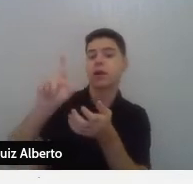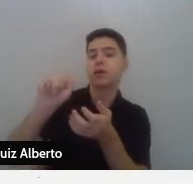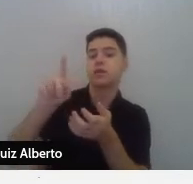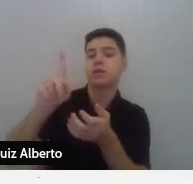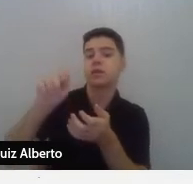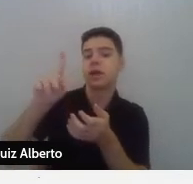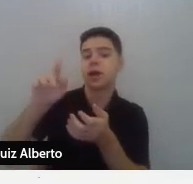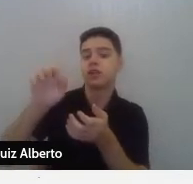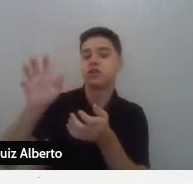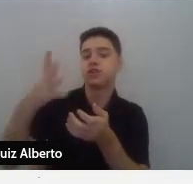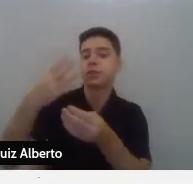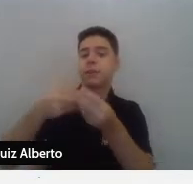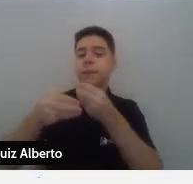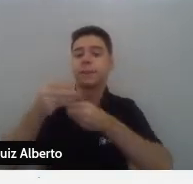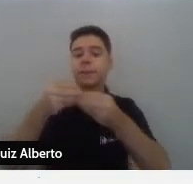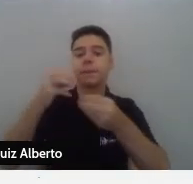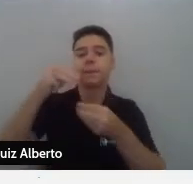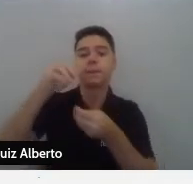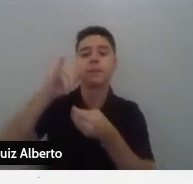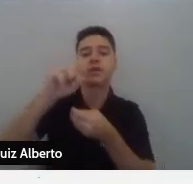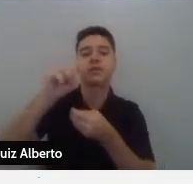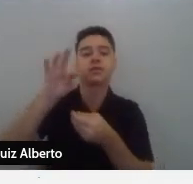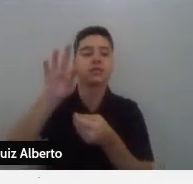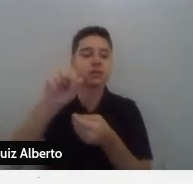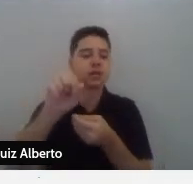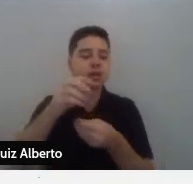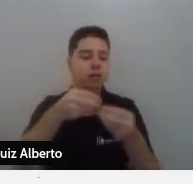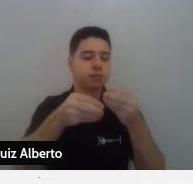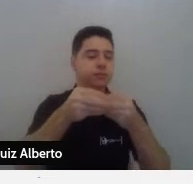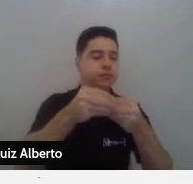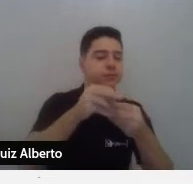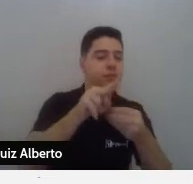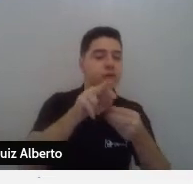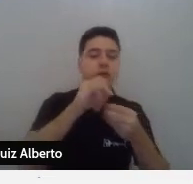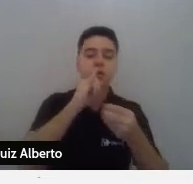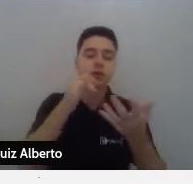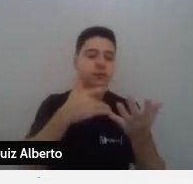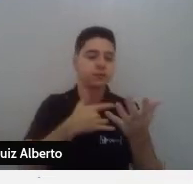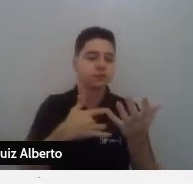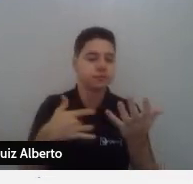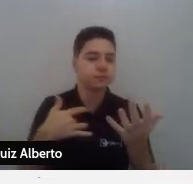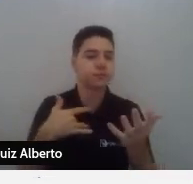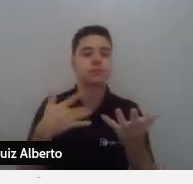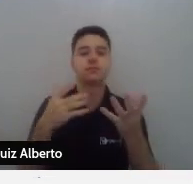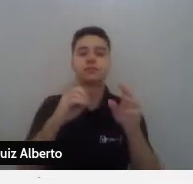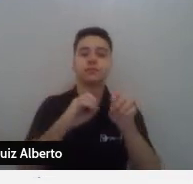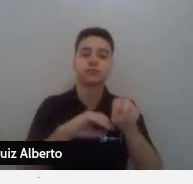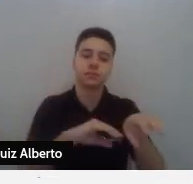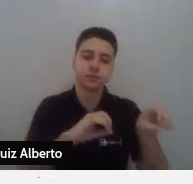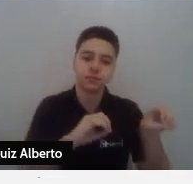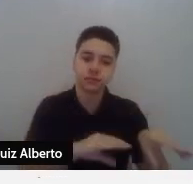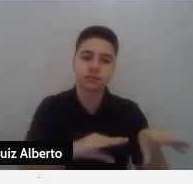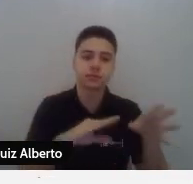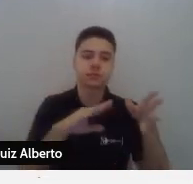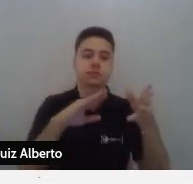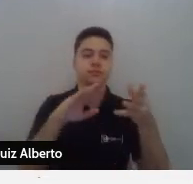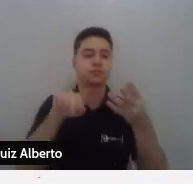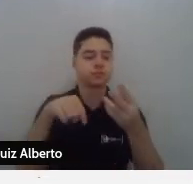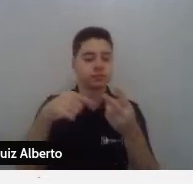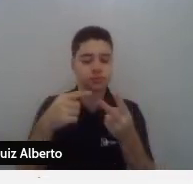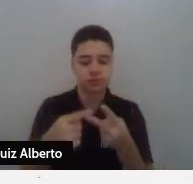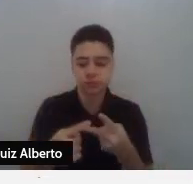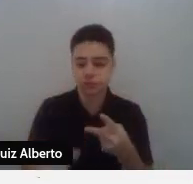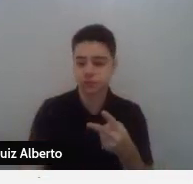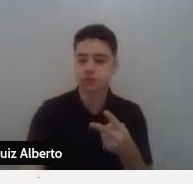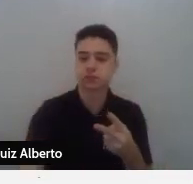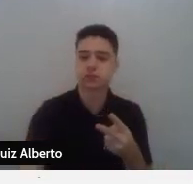ela vem muito para a área tanto de saúde, educação, né? Ela